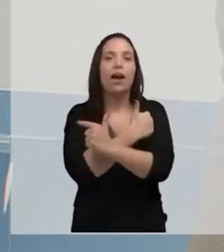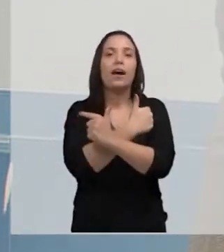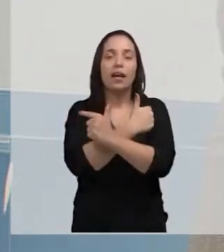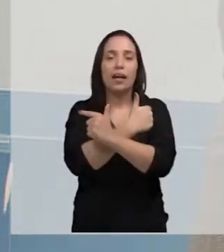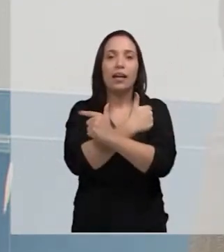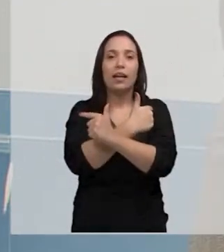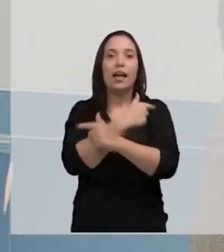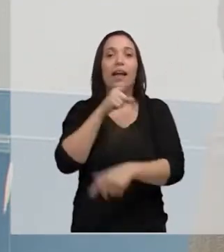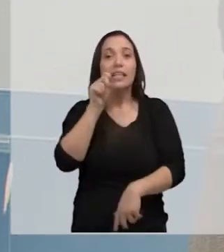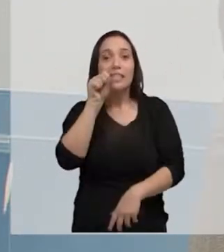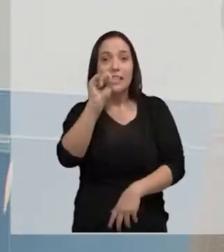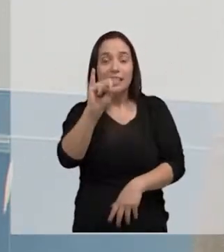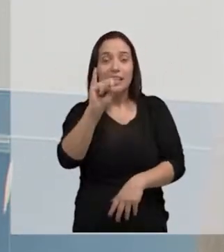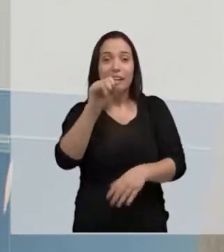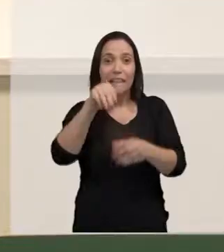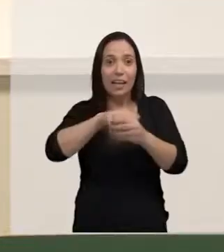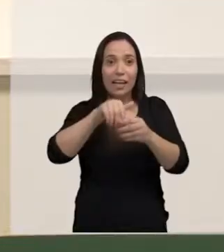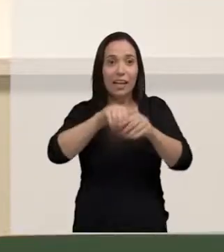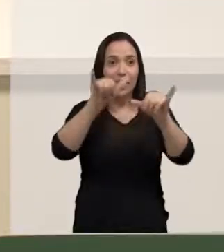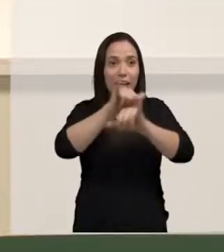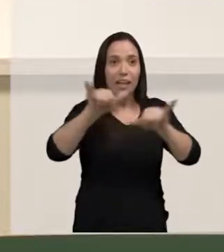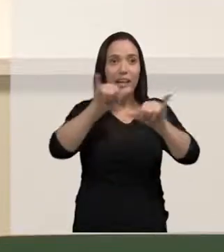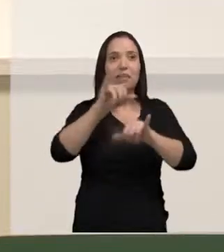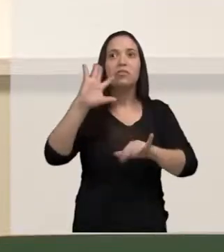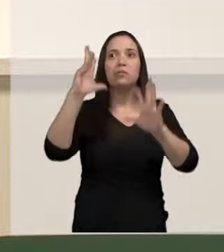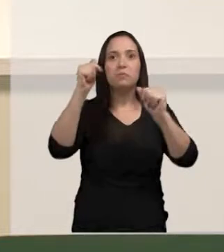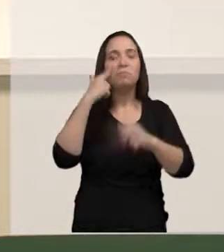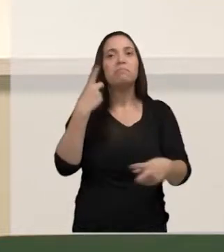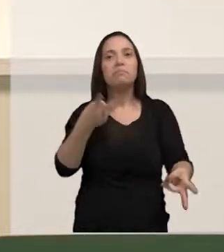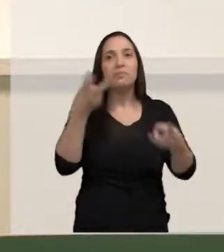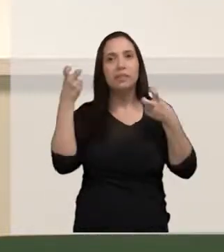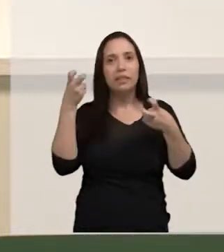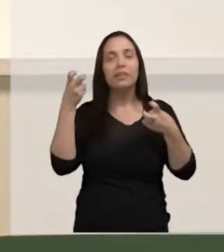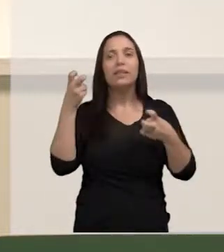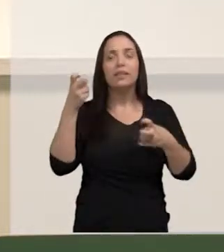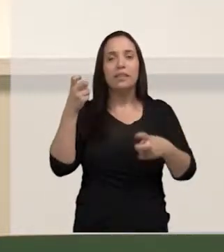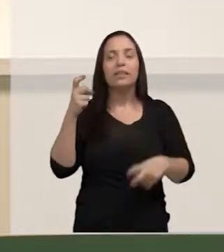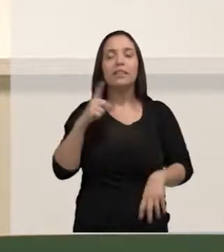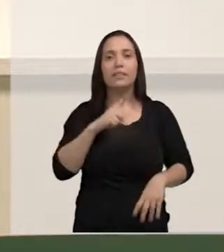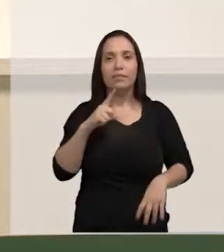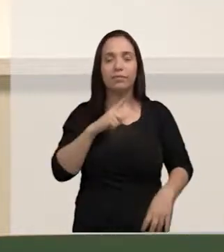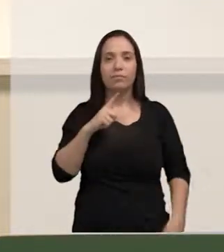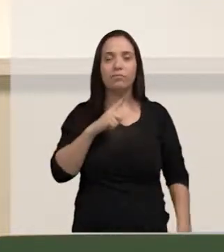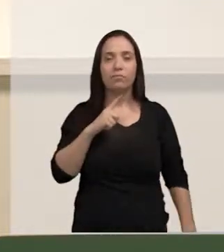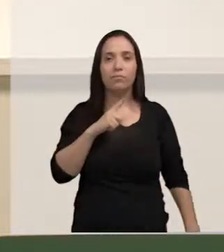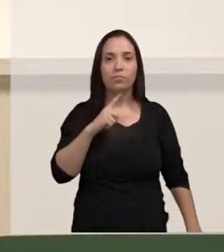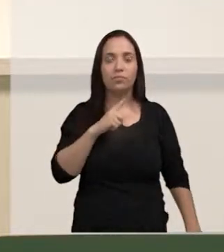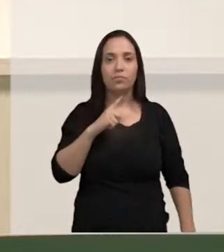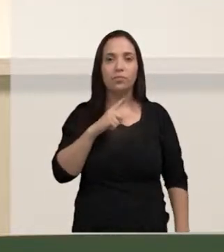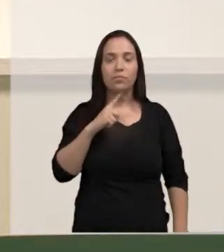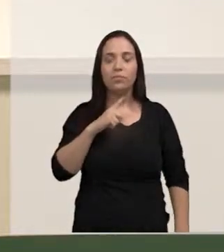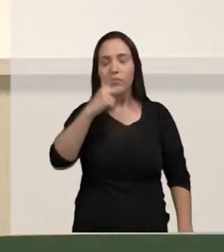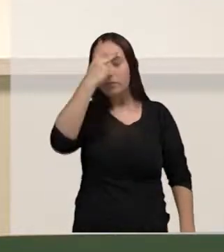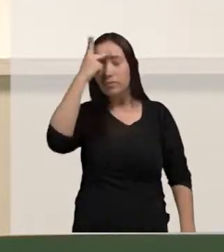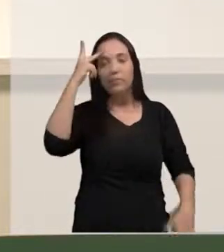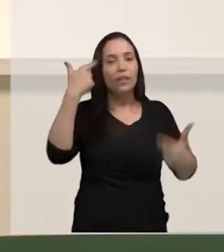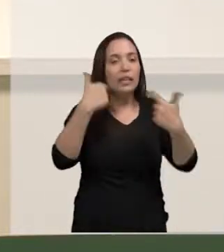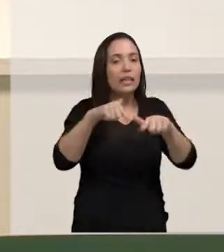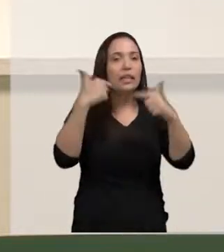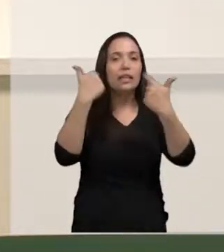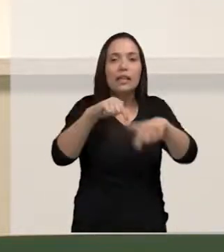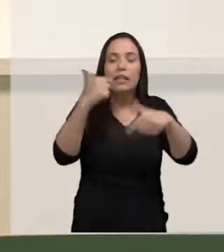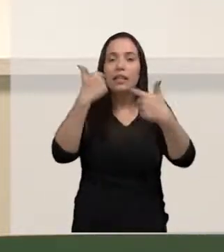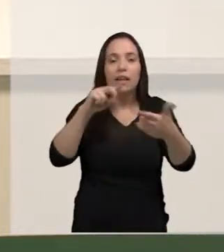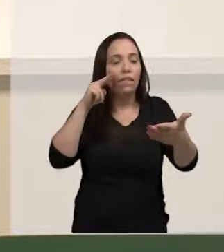assim durante a campanha, né, Luiz? Tinha sido muito melhor. Né? E a cena a gente ri mais. Está todo mundo rindo até